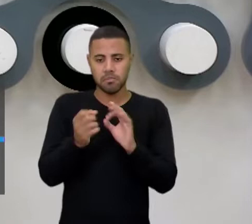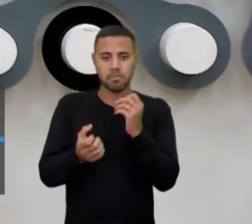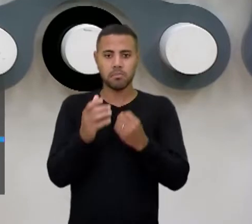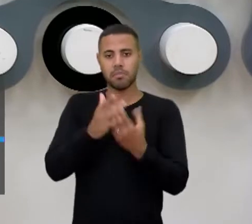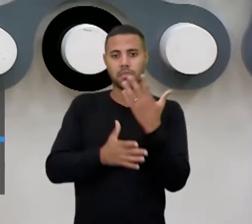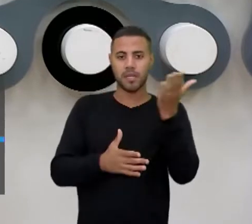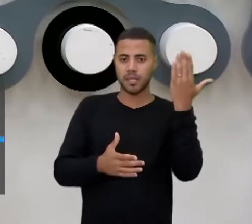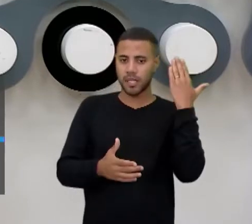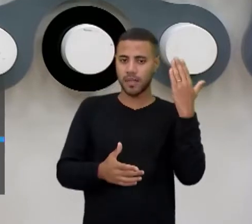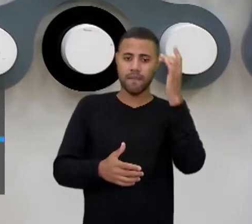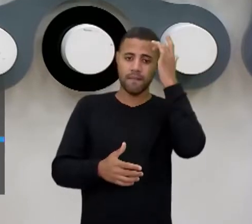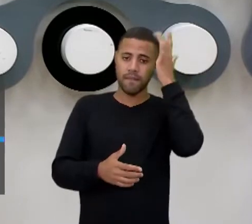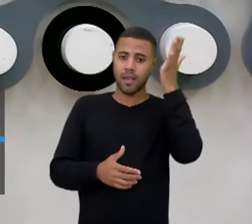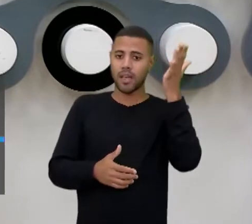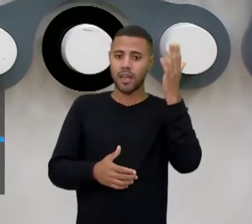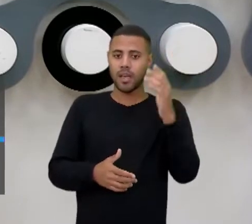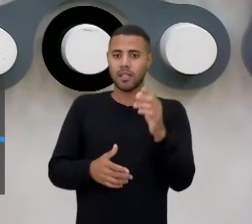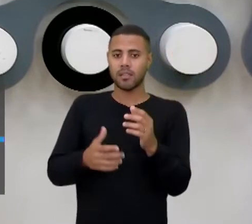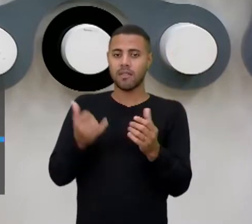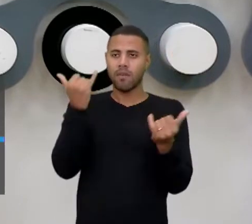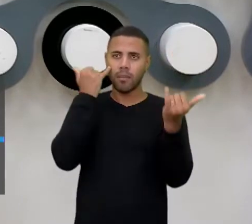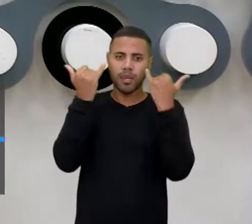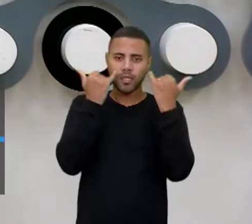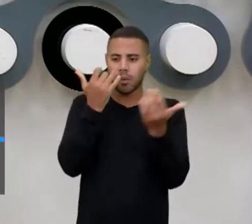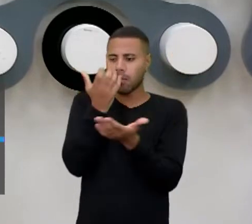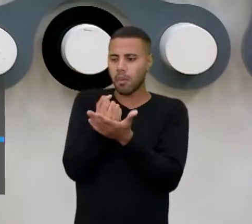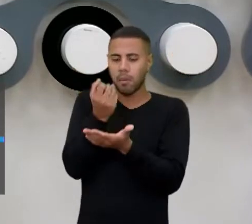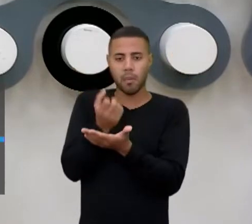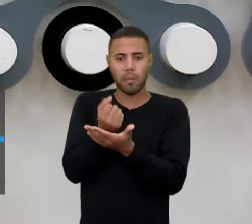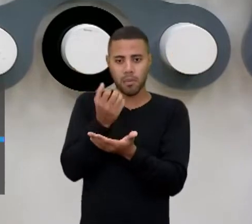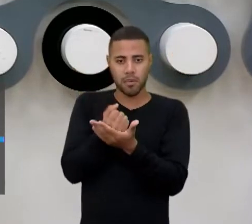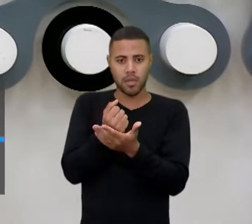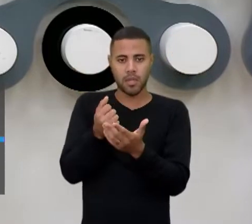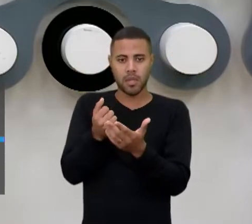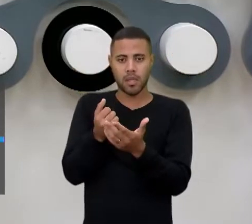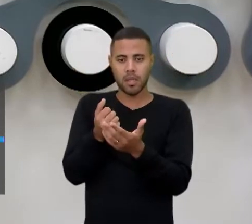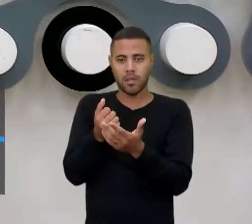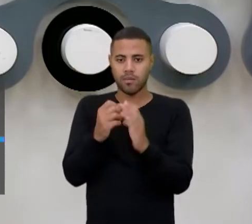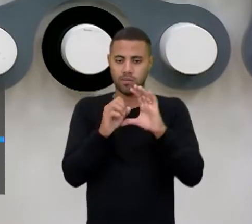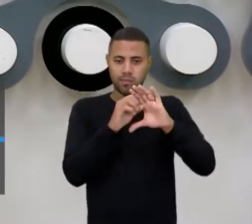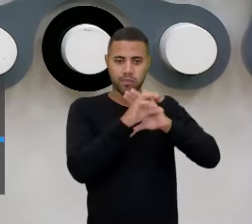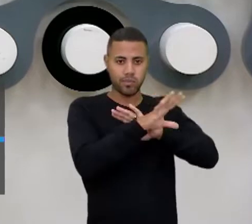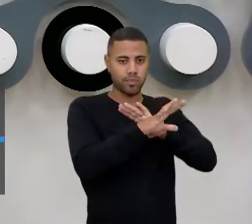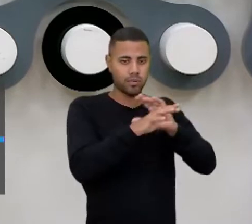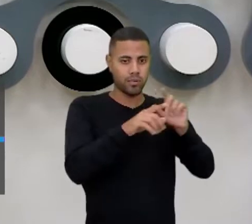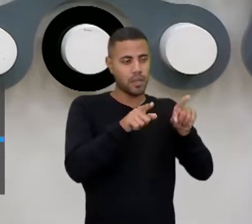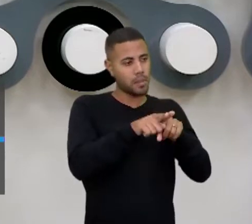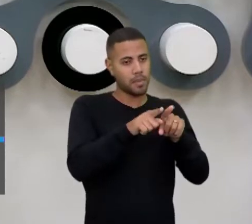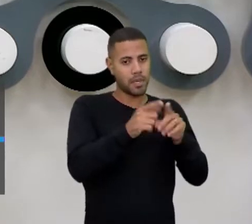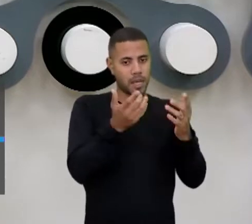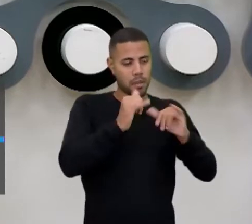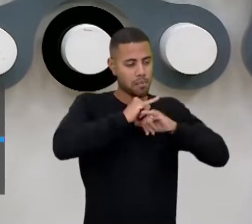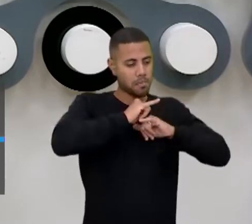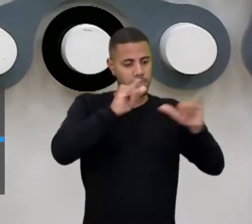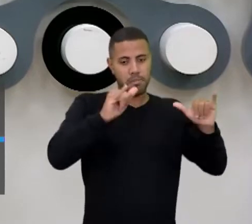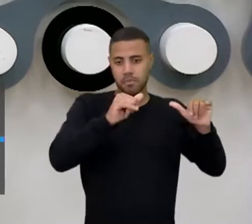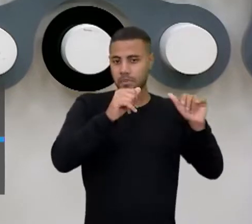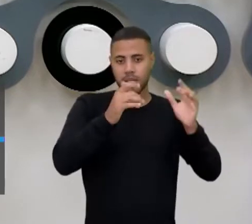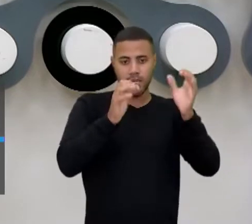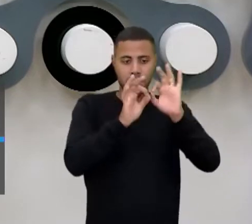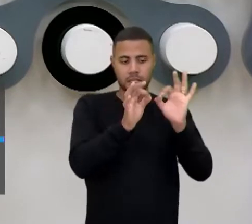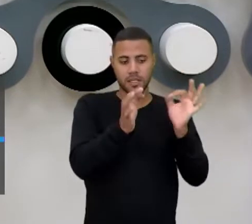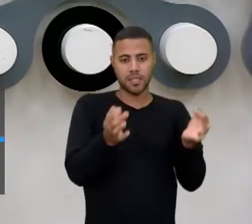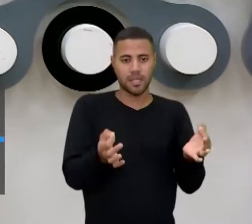Antigamente era muito fácil, recolhe a informação, joga ela no meio que você quer noticiar e